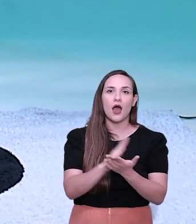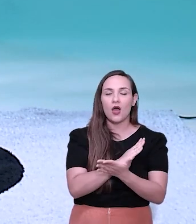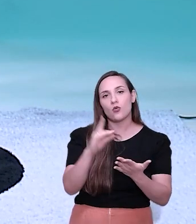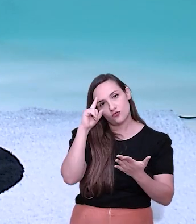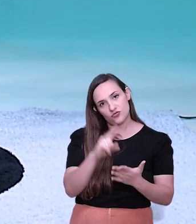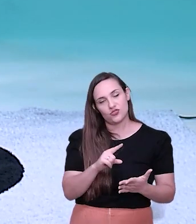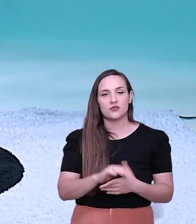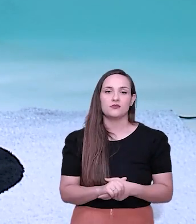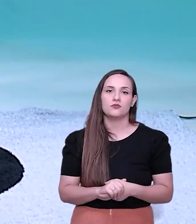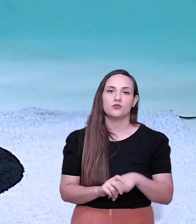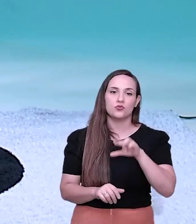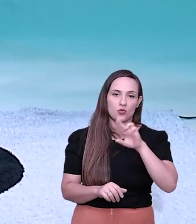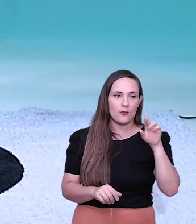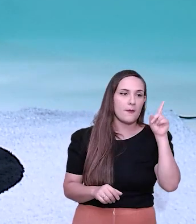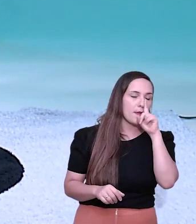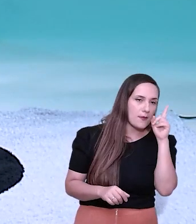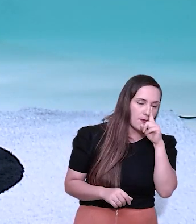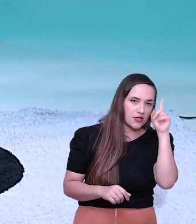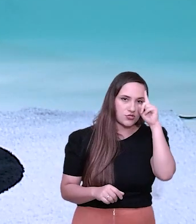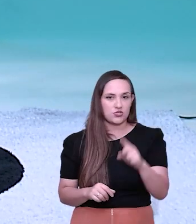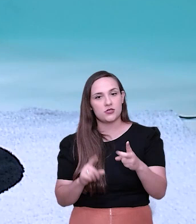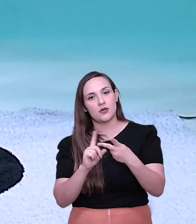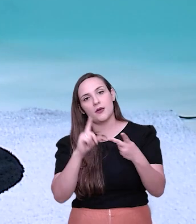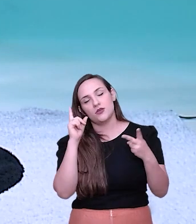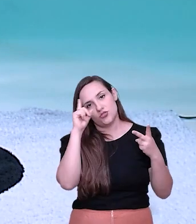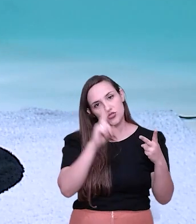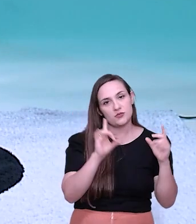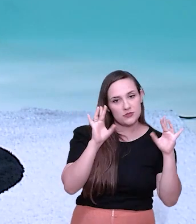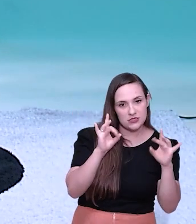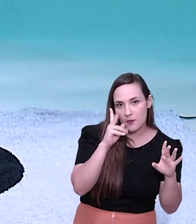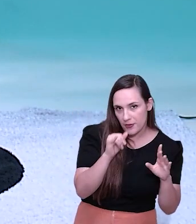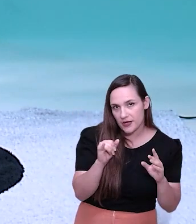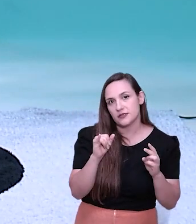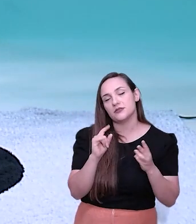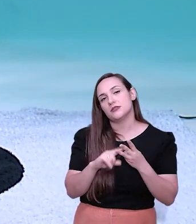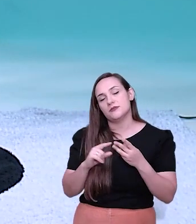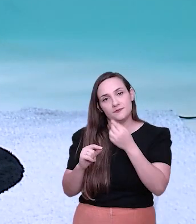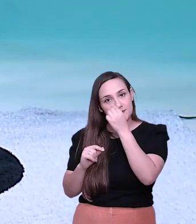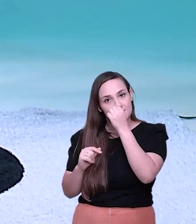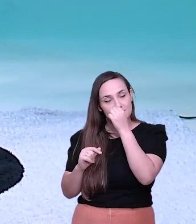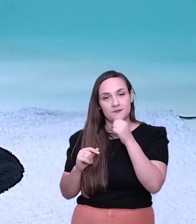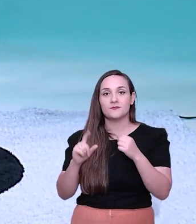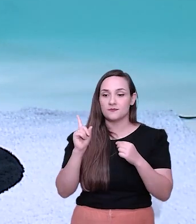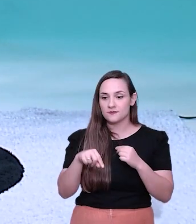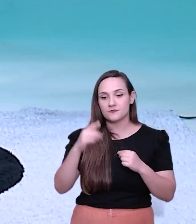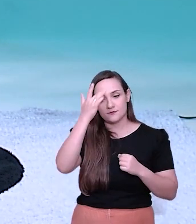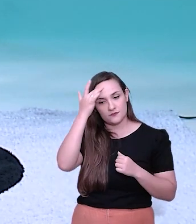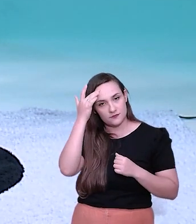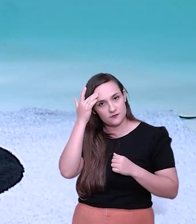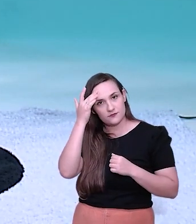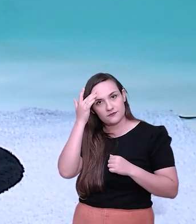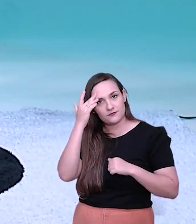que as pessoas chamam de saidinha de Dia das Mães, saidinha de Dia dos Pais, saidinha disso e daquilo. São nessas datas especiais justamente quando elas